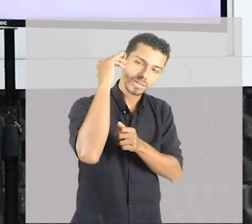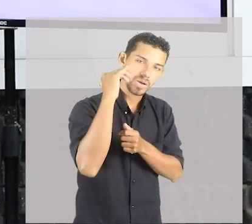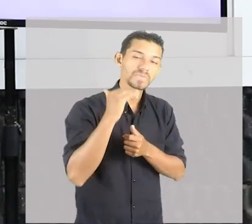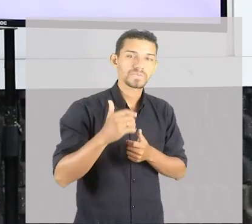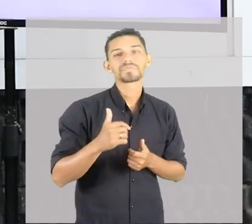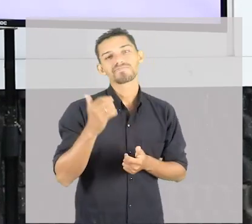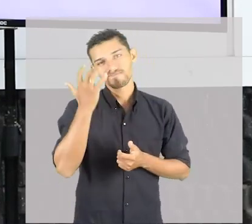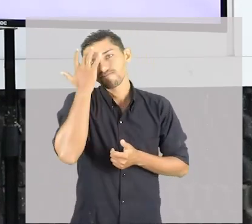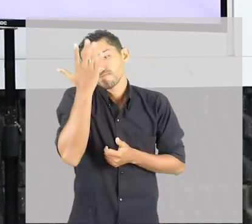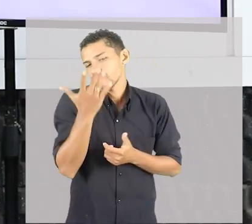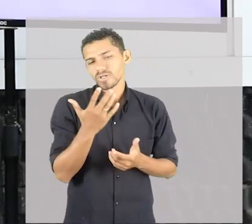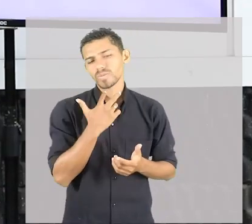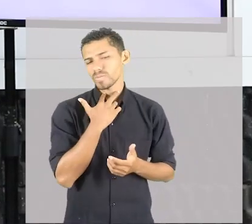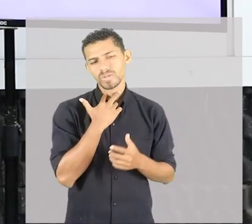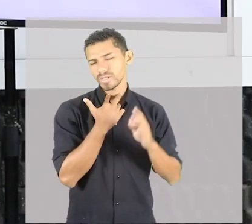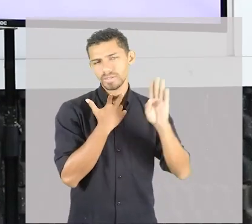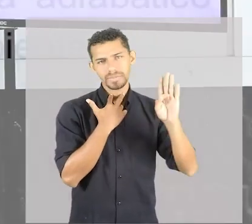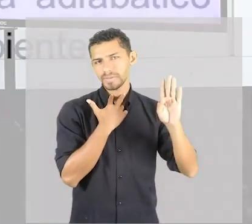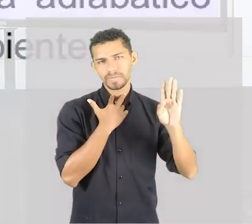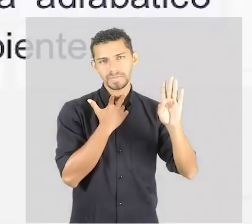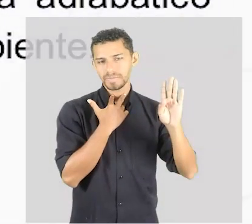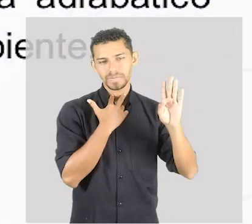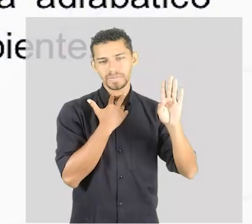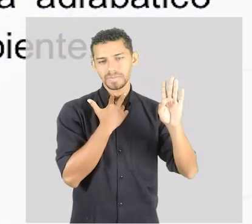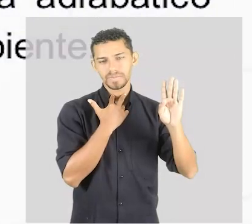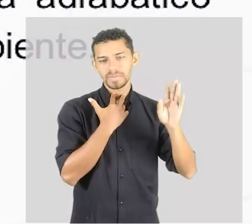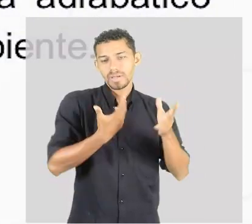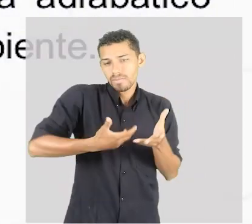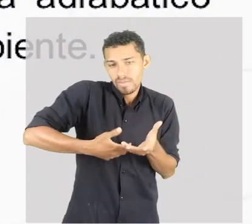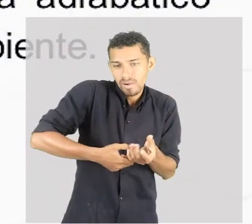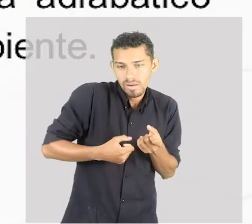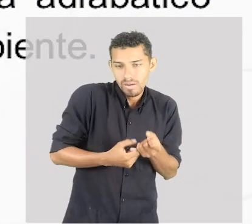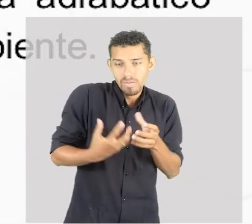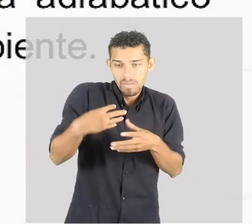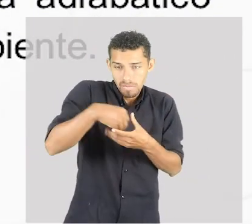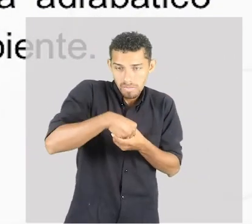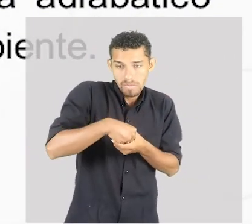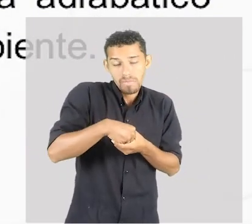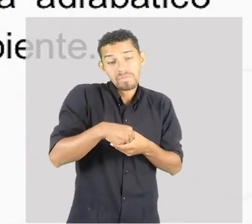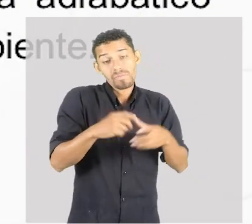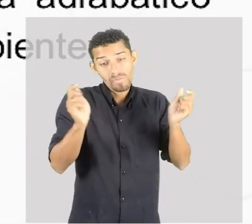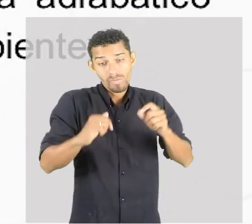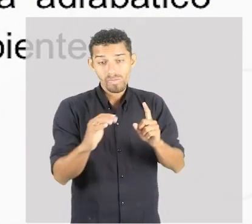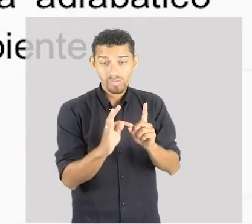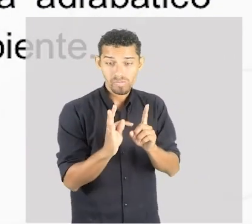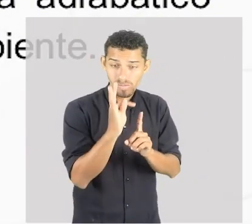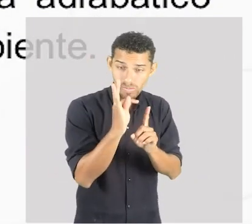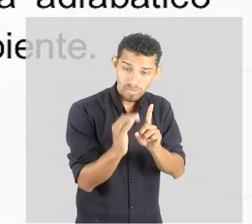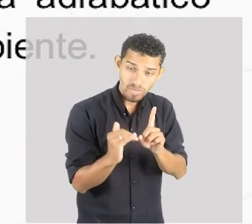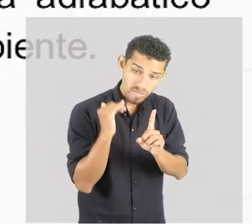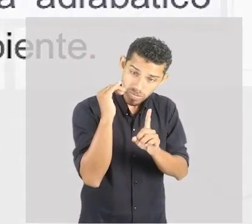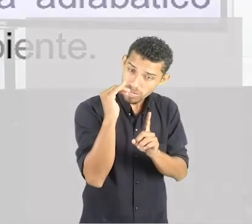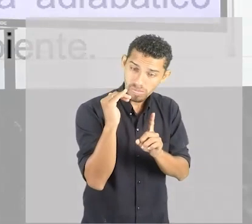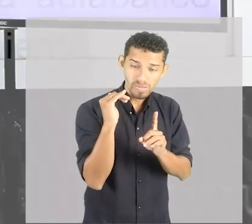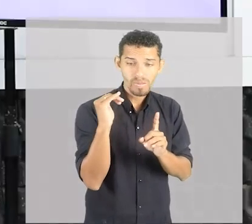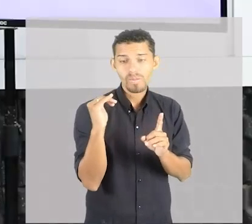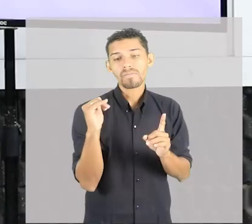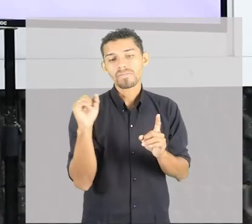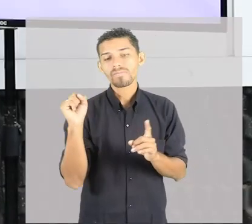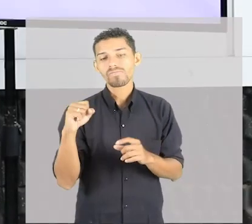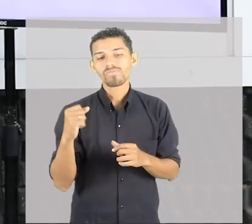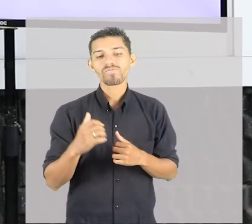então não pode ser a letra B na panela de pressão a pressão interna pode atingir valores maiores que atmosférica